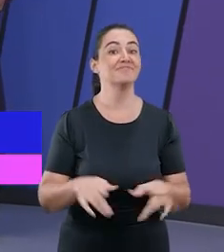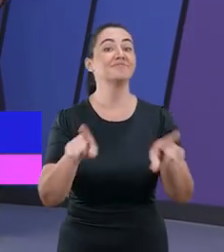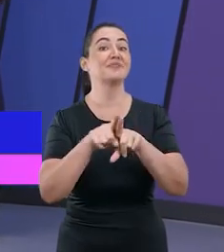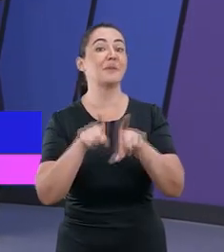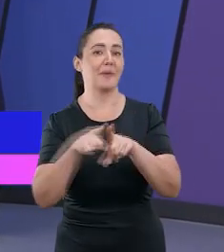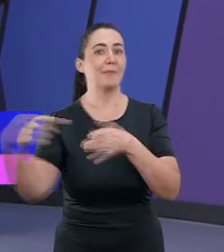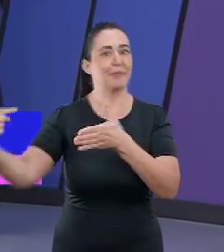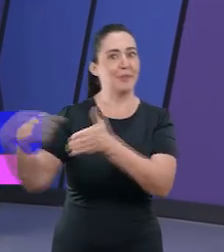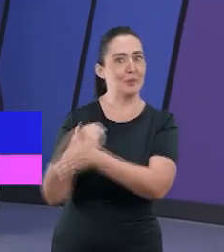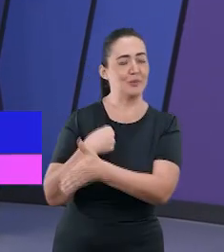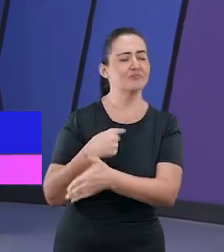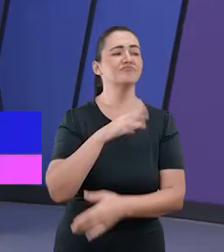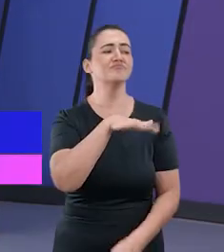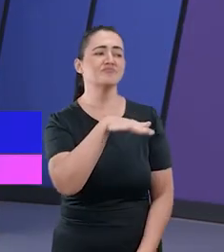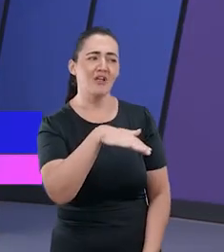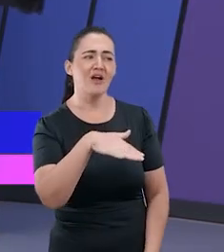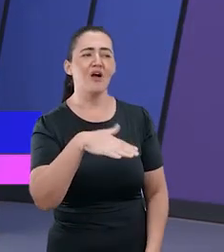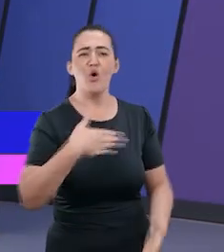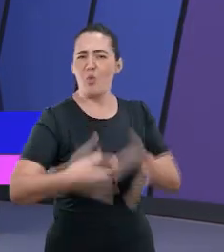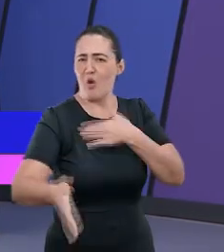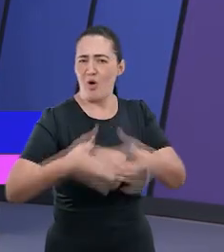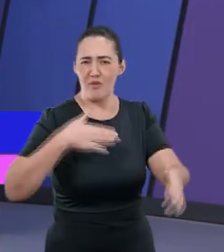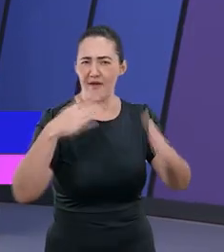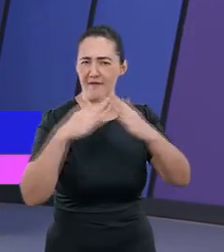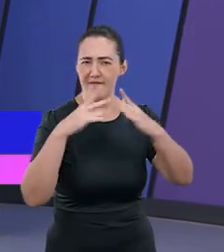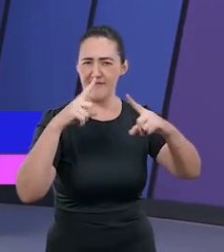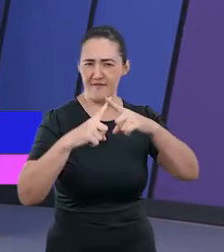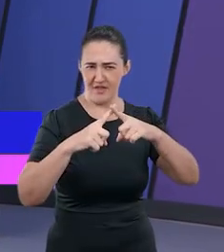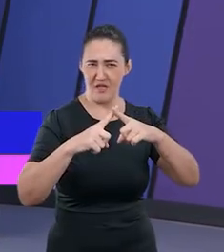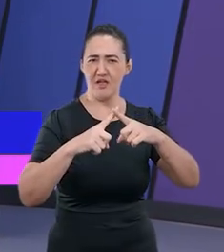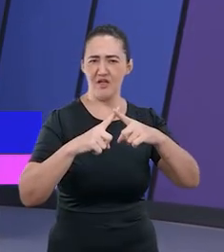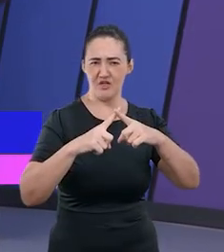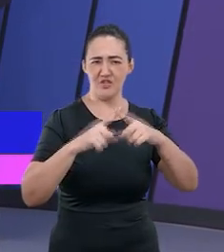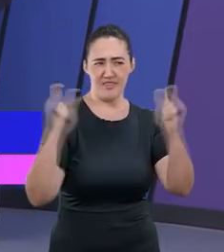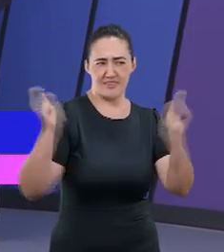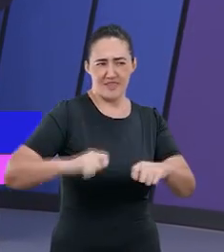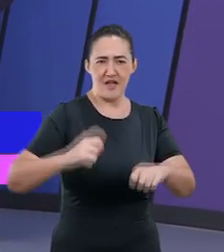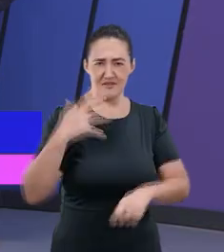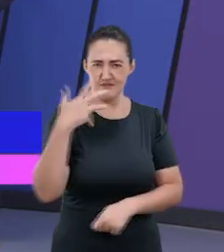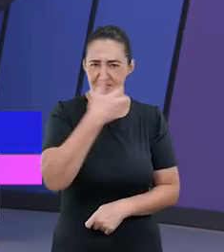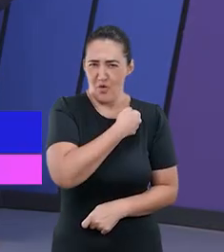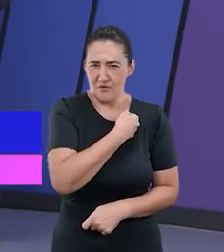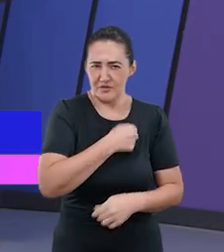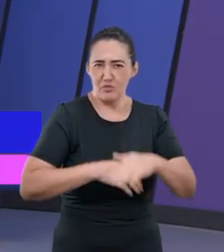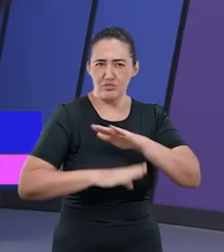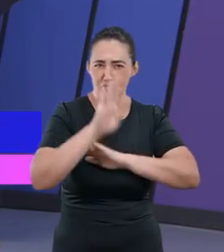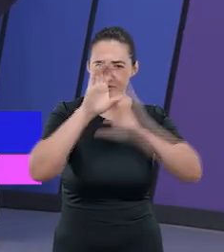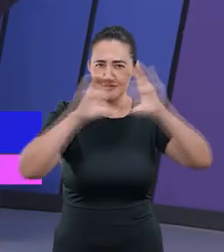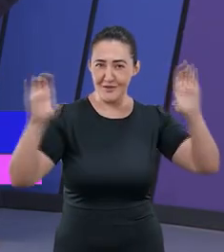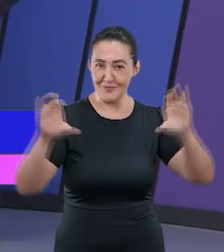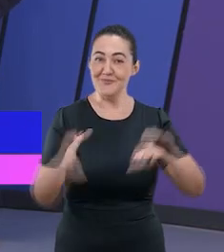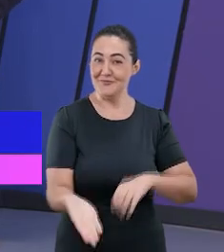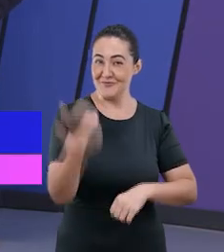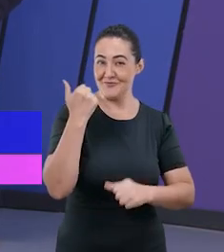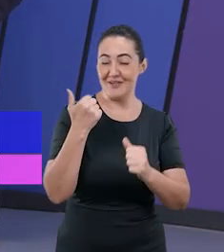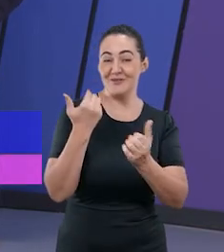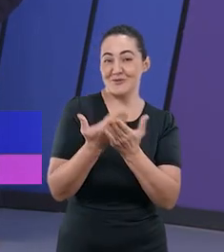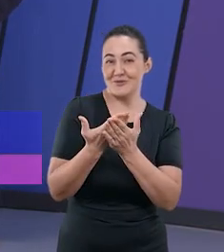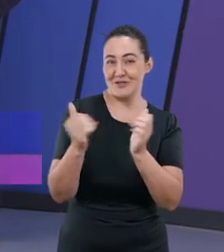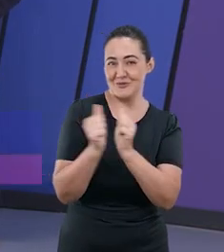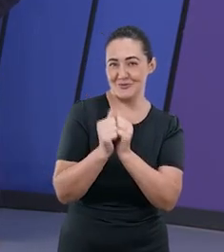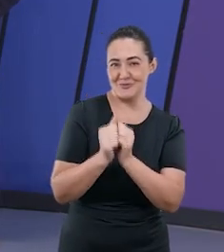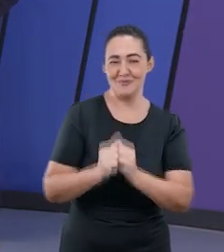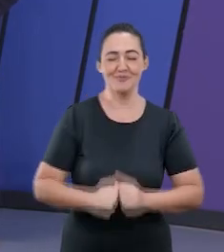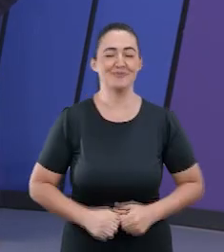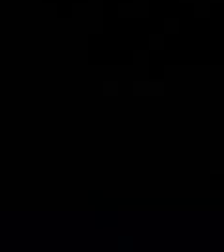céu? Basta apenas falar o nome de Jesus e isso é suficiente? Para entender isso, fica comigo do Arena do Futuro. Já